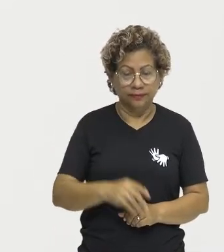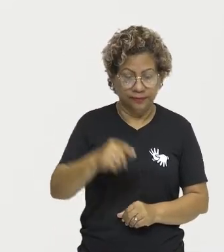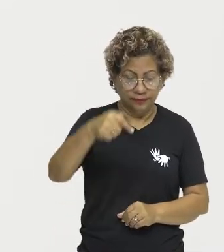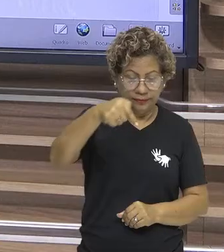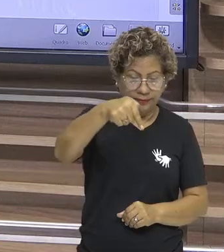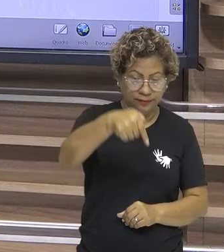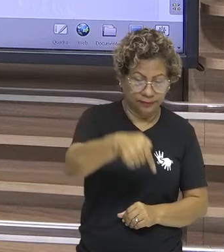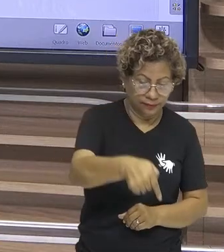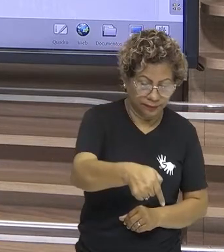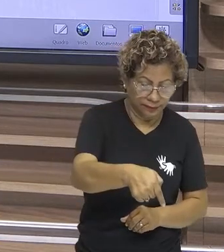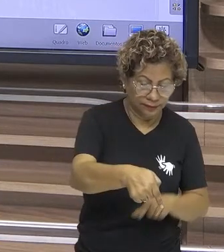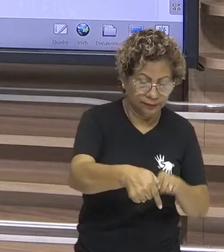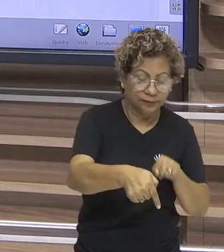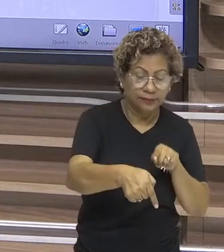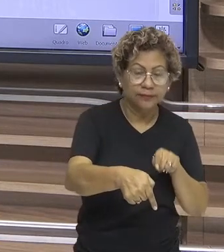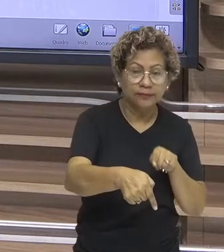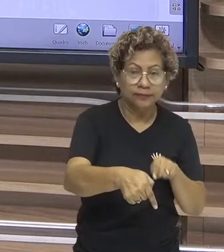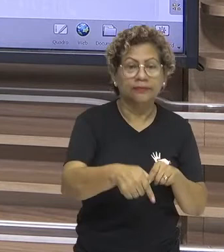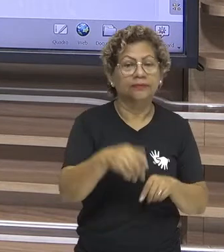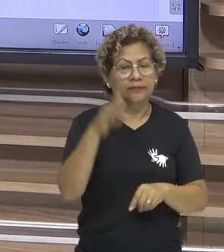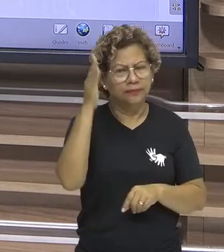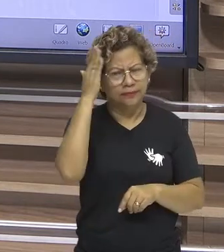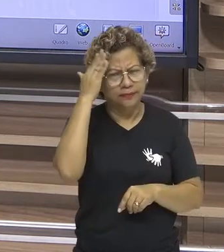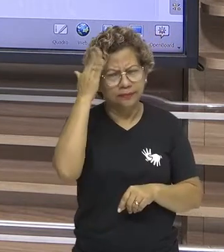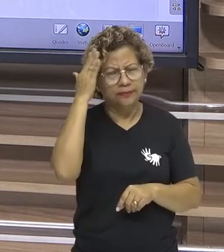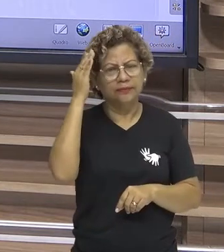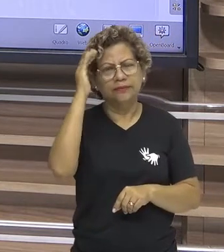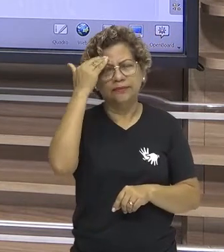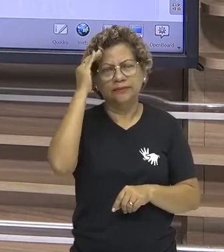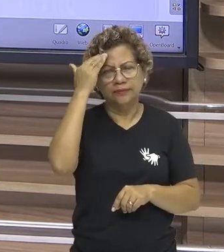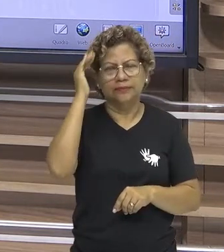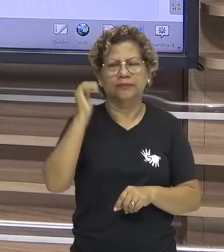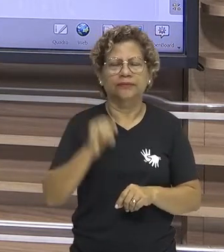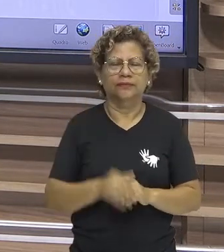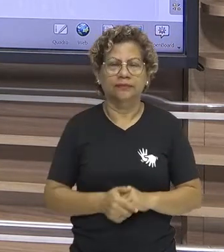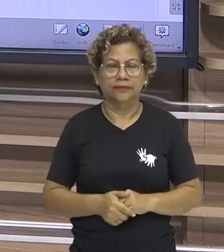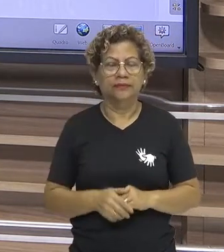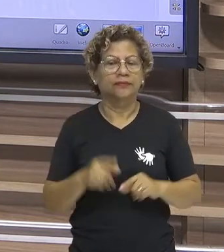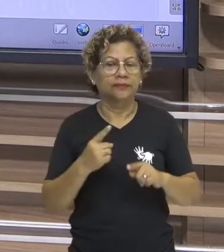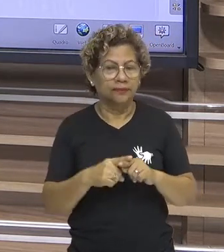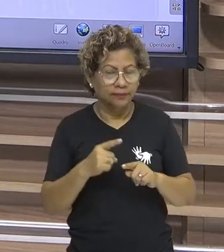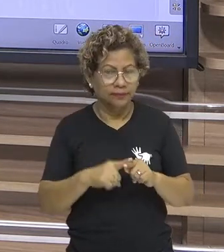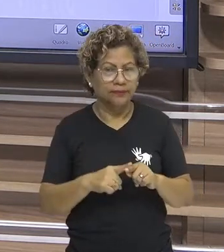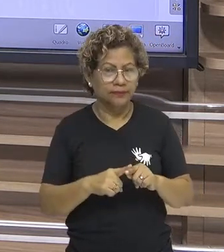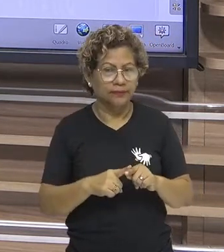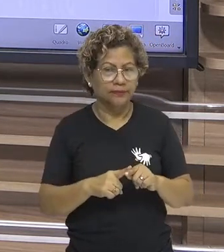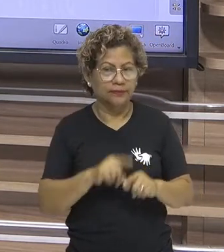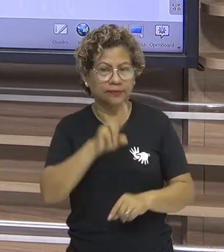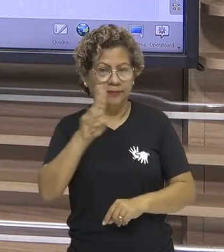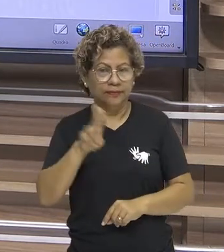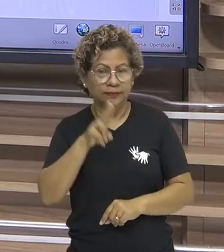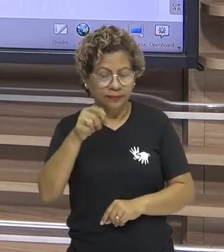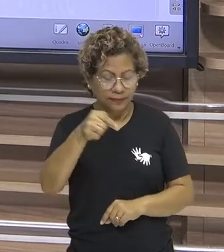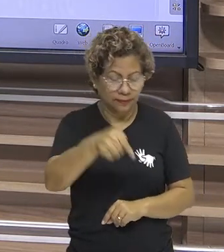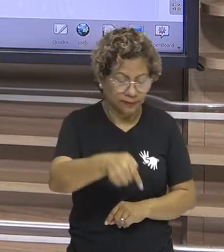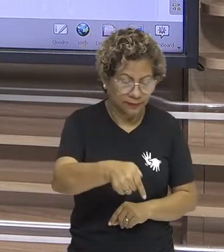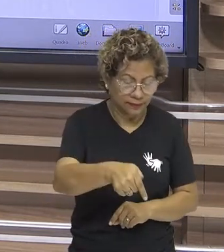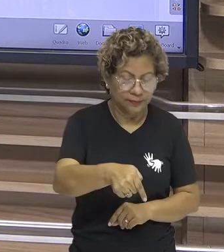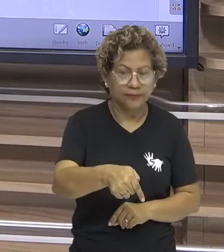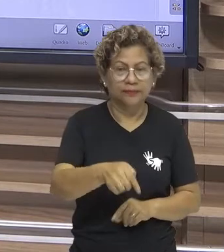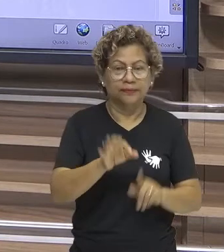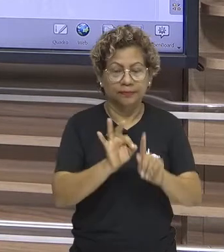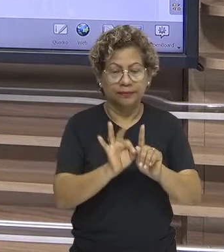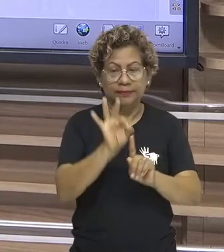falar em calorímetro, eu tenho esta ideia aí, que ele é usual e ideal. Em